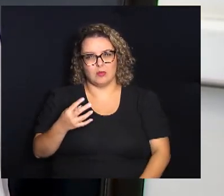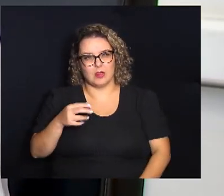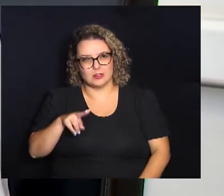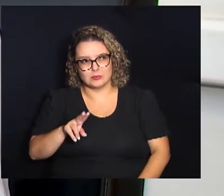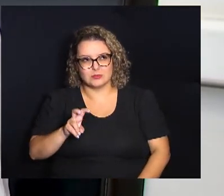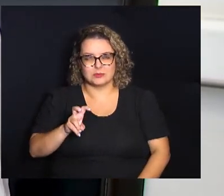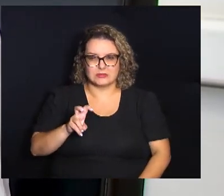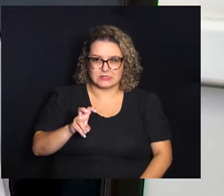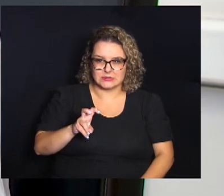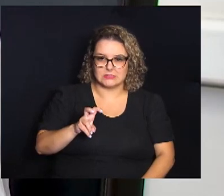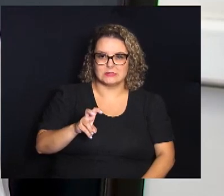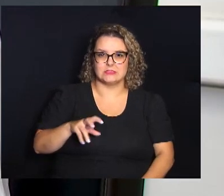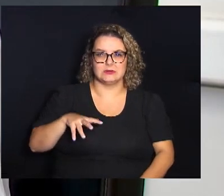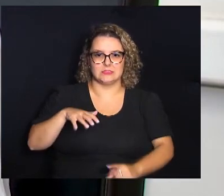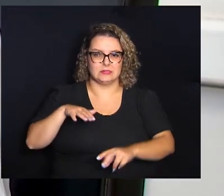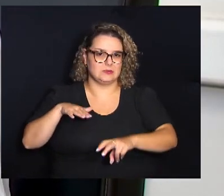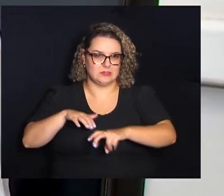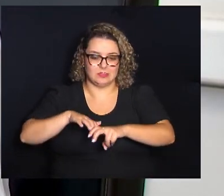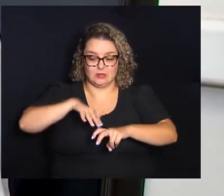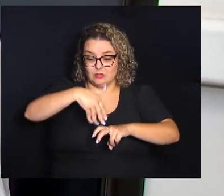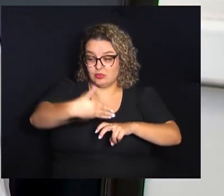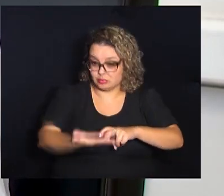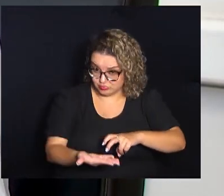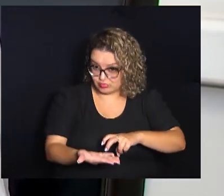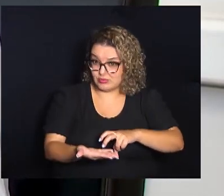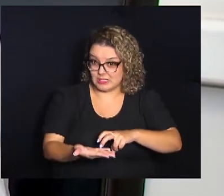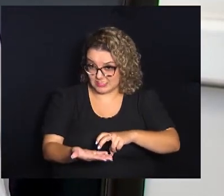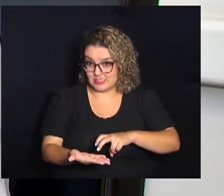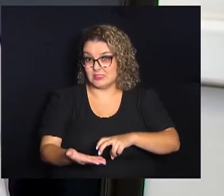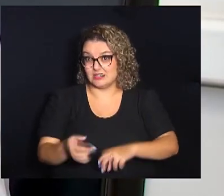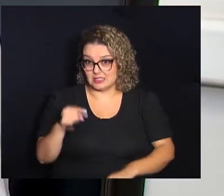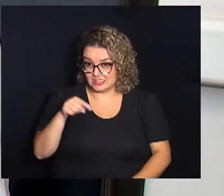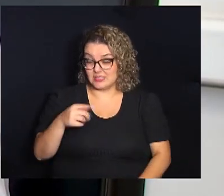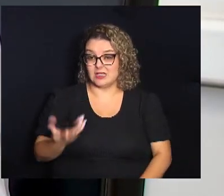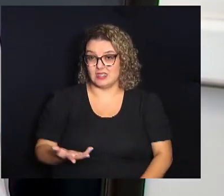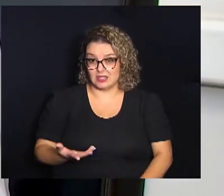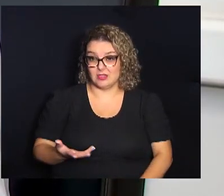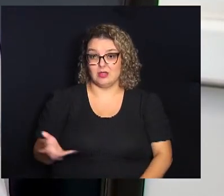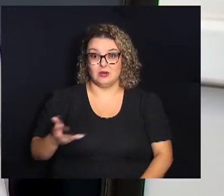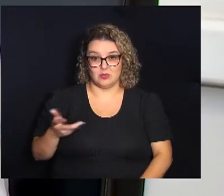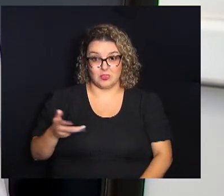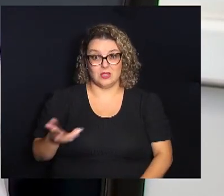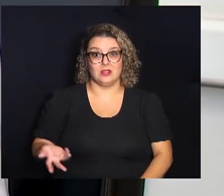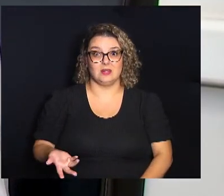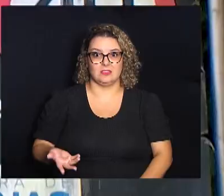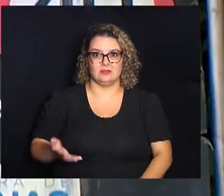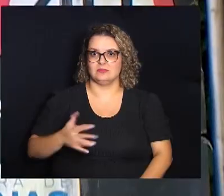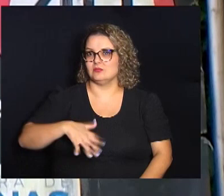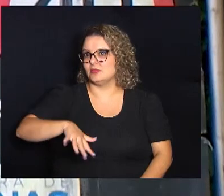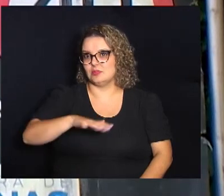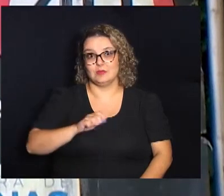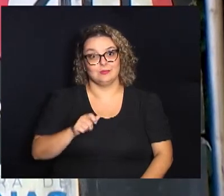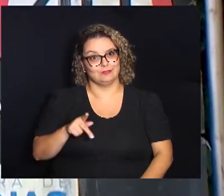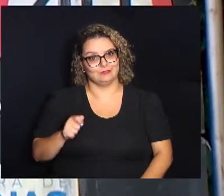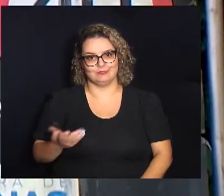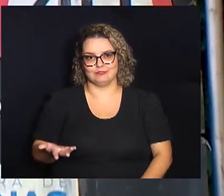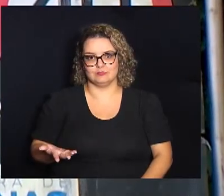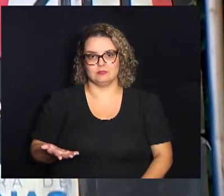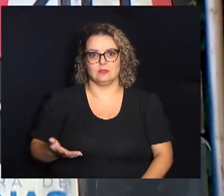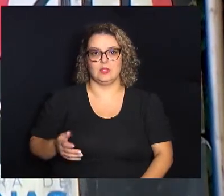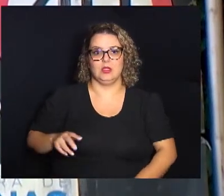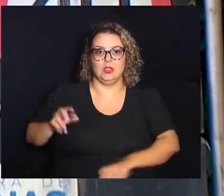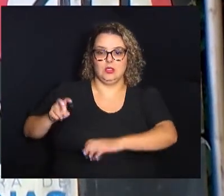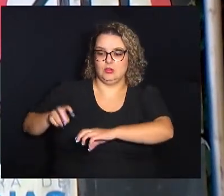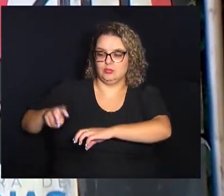acidentes, capotamentos, acidentes até graves lá, pelo excesso de velocidade, numa área de APA, né? As passagens de